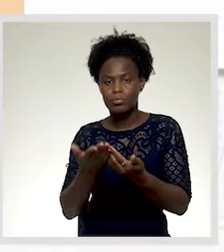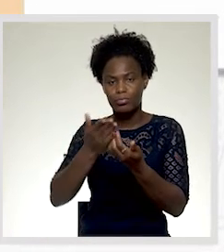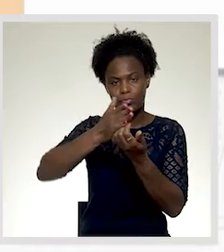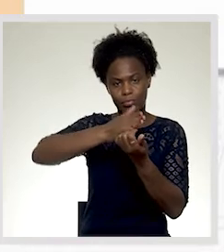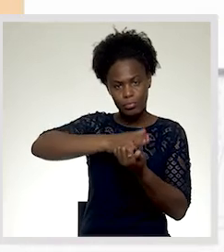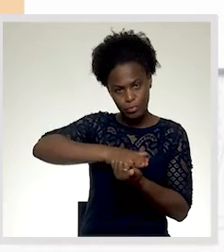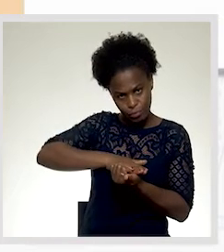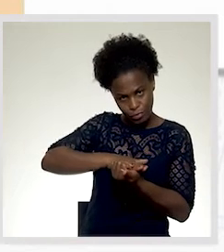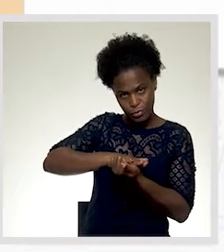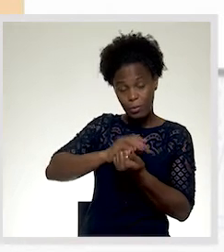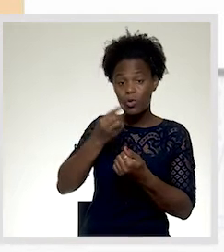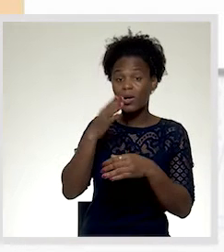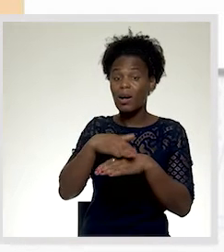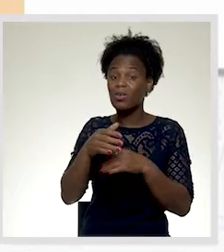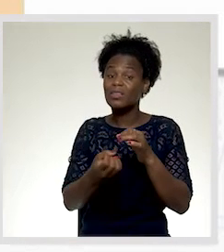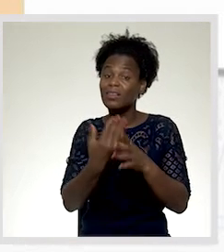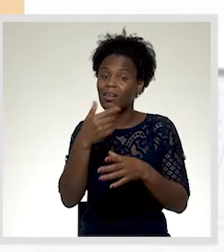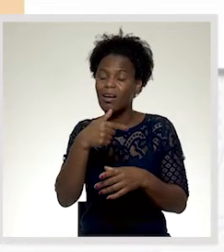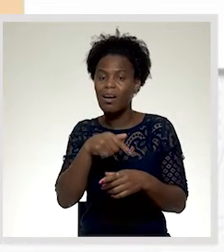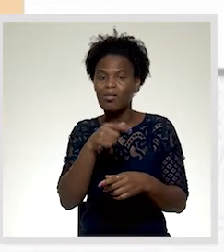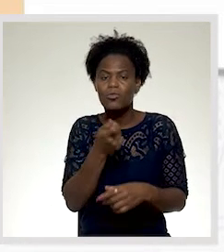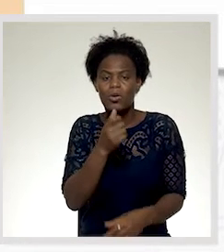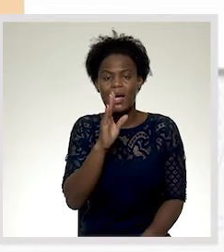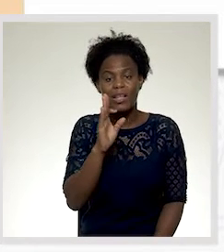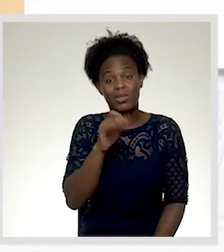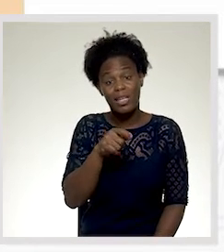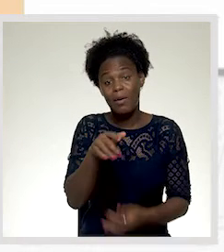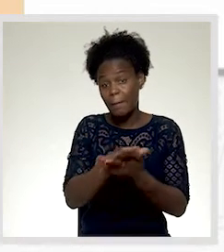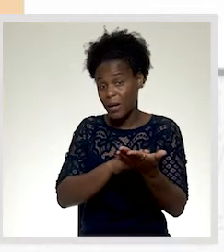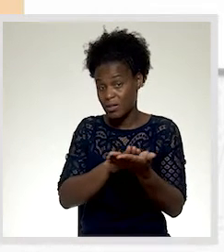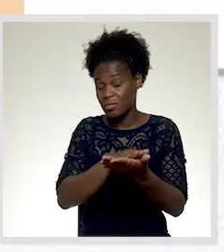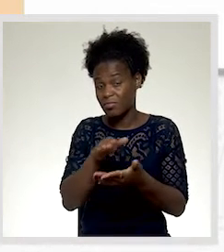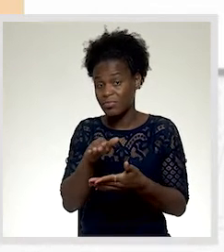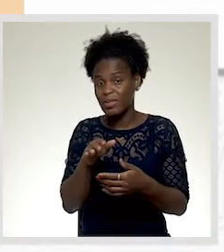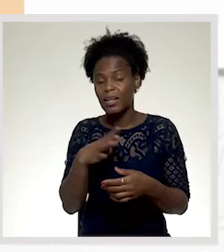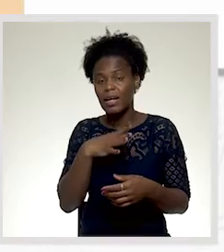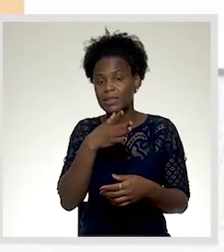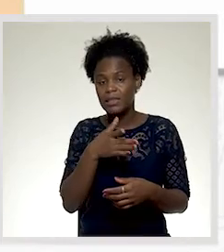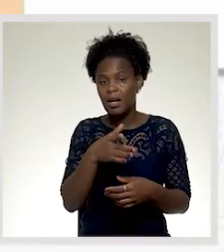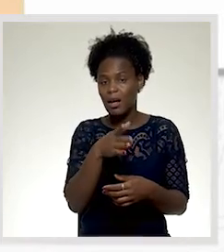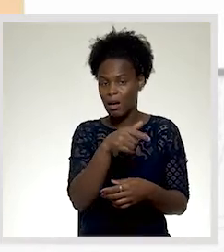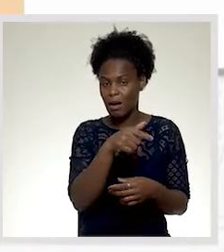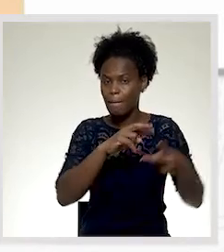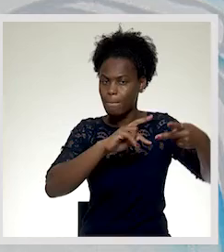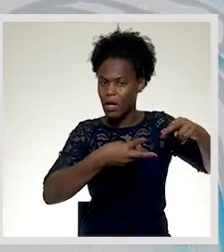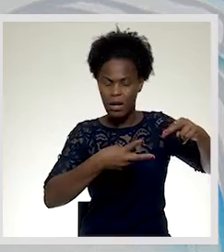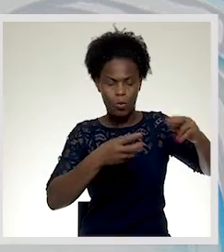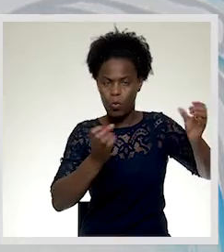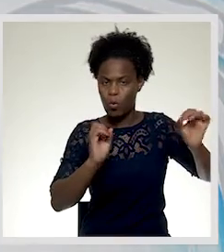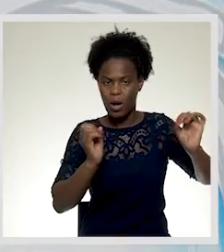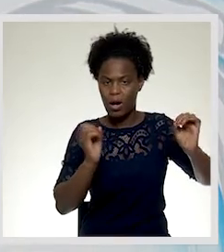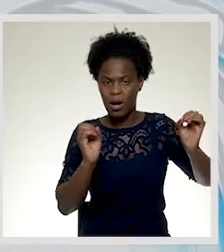pode dobrar-se sobre si, devido à formação de pontos de hidrogênio entre essas bases complementares. Ou seja, essas